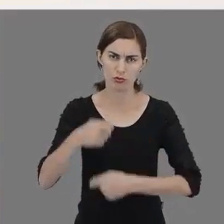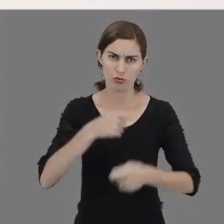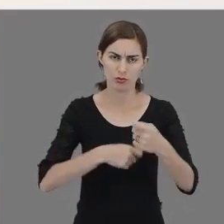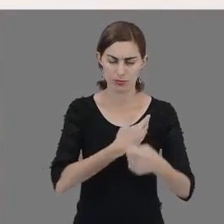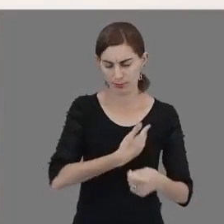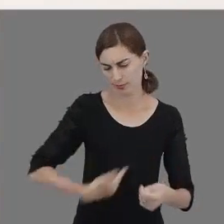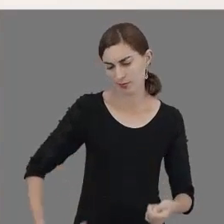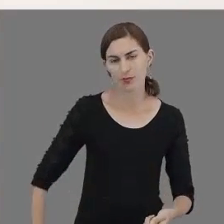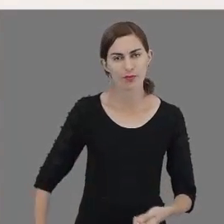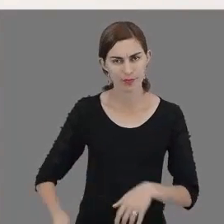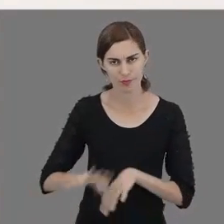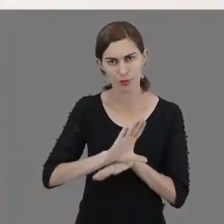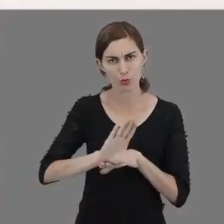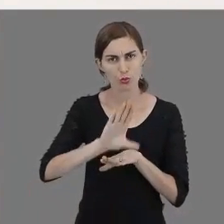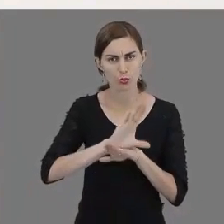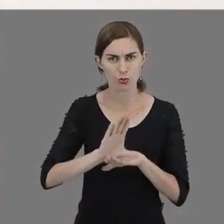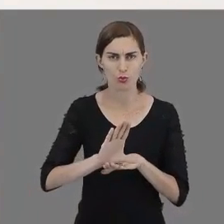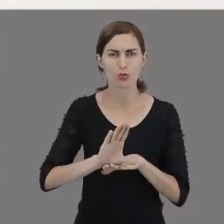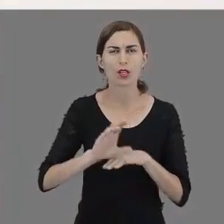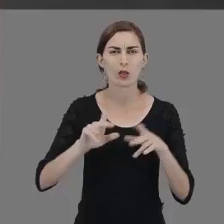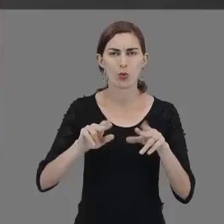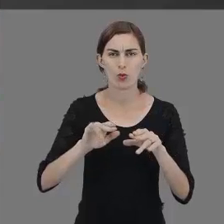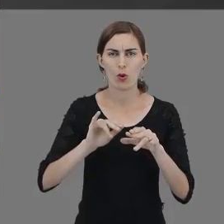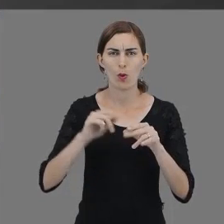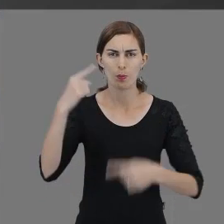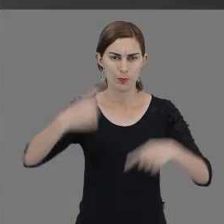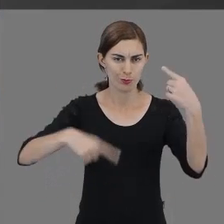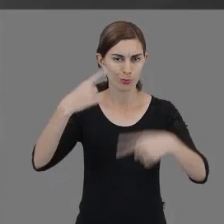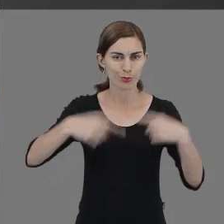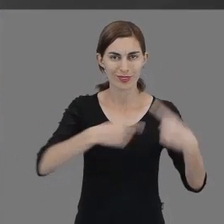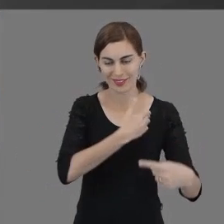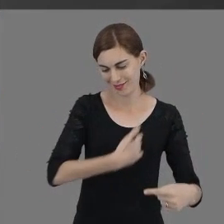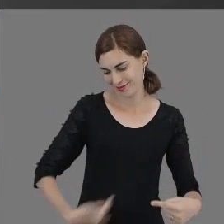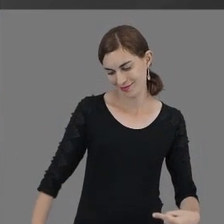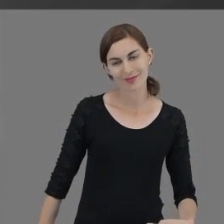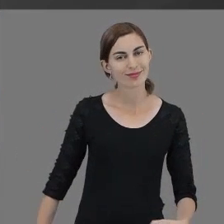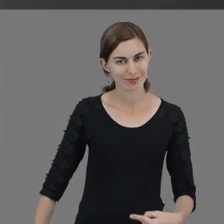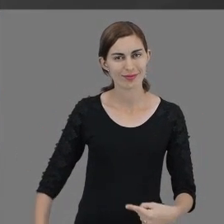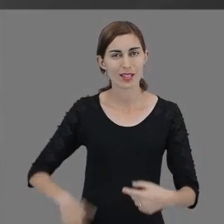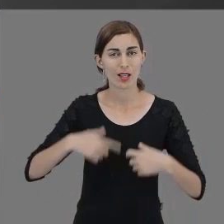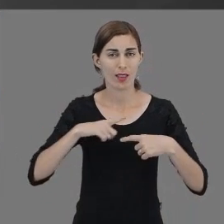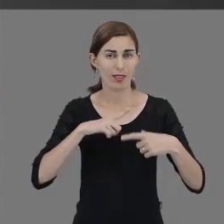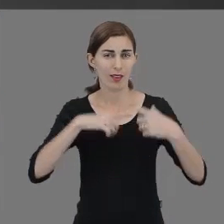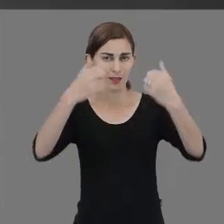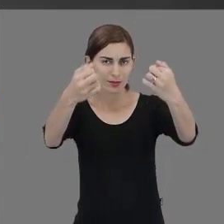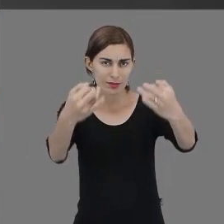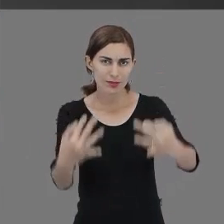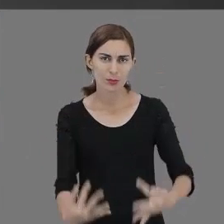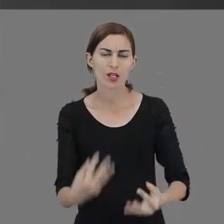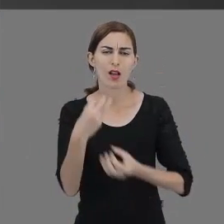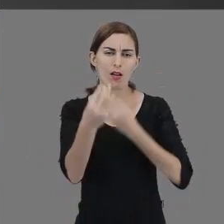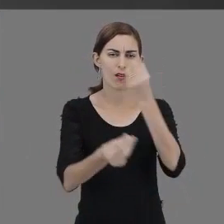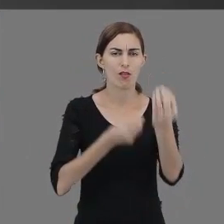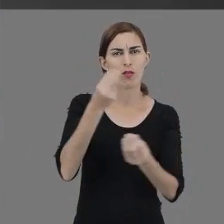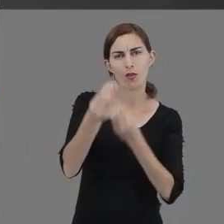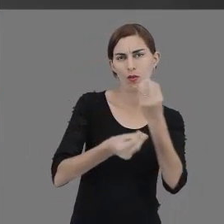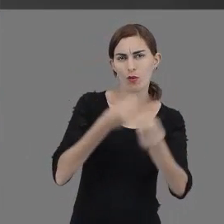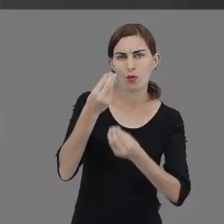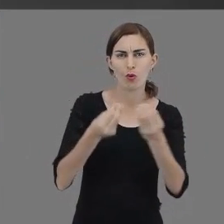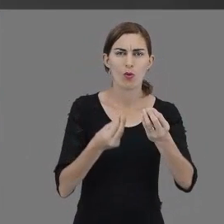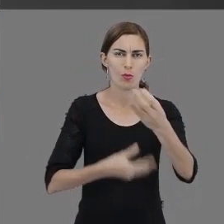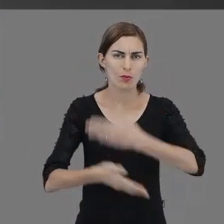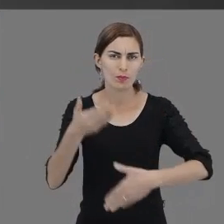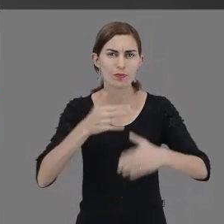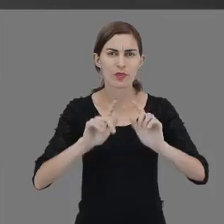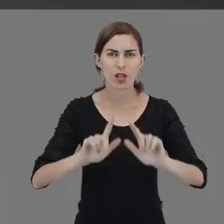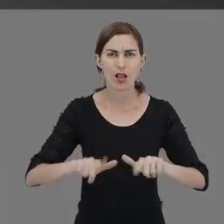aprofundar também ao longo do curso, que é o conceito de políticas públicas, que elas tentam explicar como se dá a construção e a